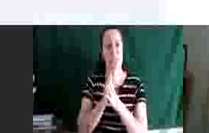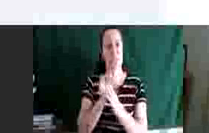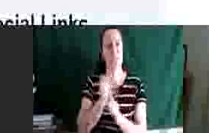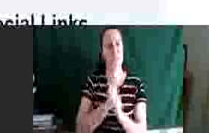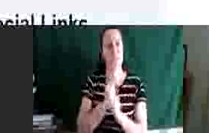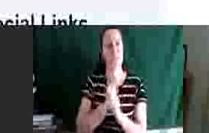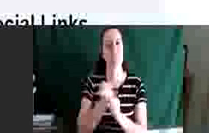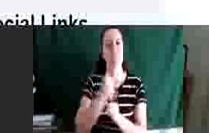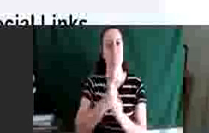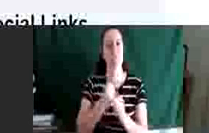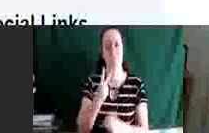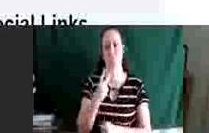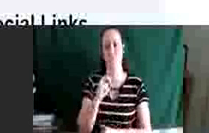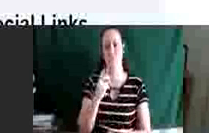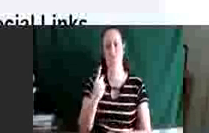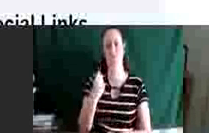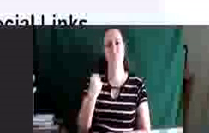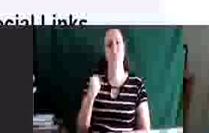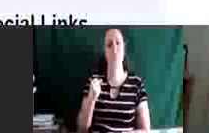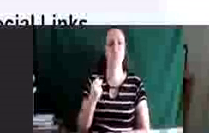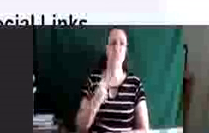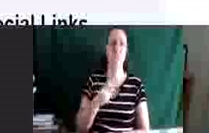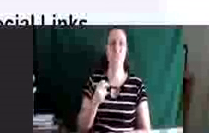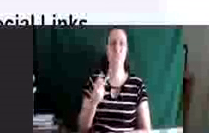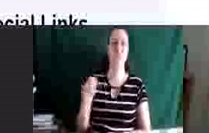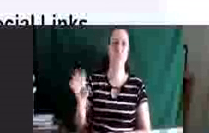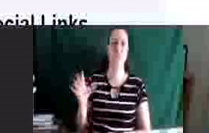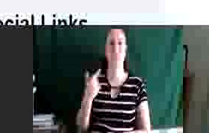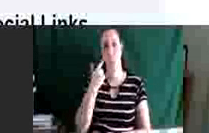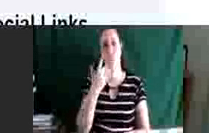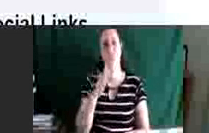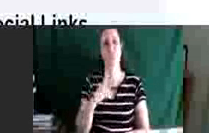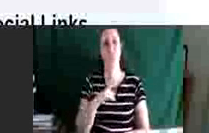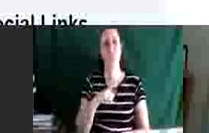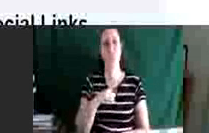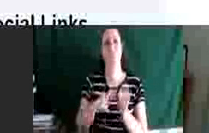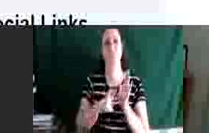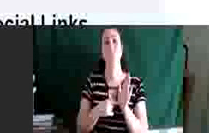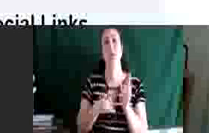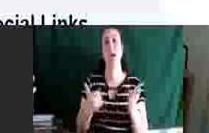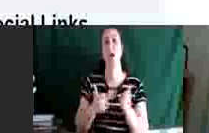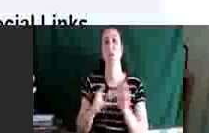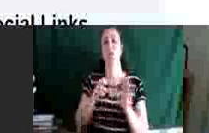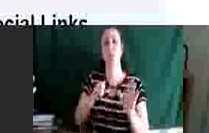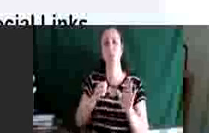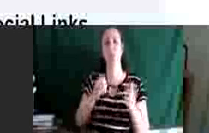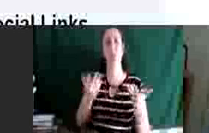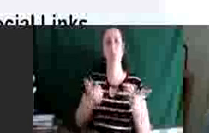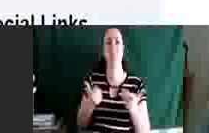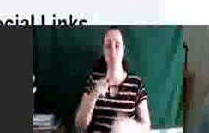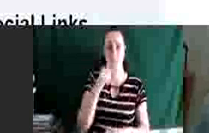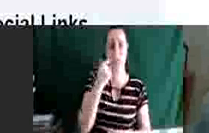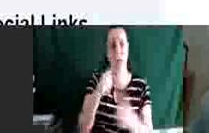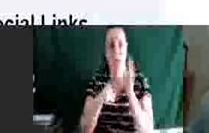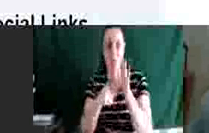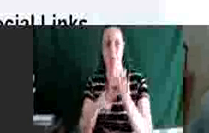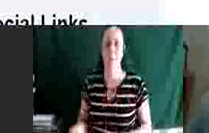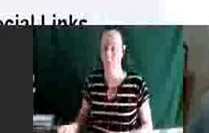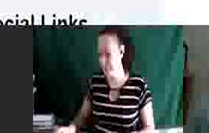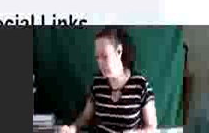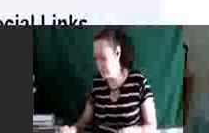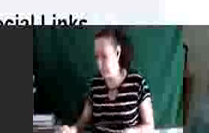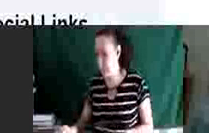desse e-mail, desse phishing, e no outro dia já me responderam falando que realmente já estavam analisando o domínio malicioso, que é o domínio do México,